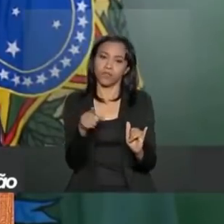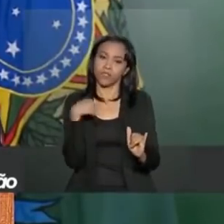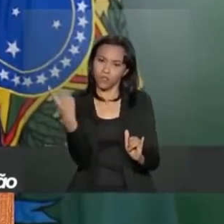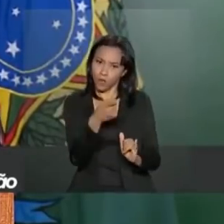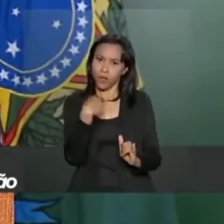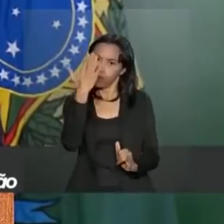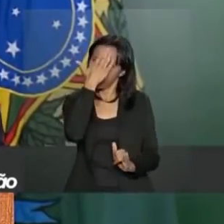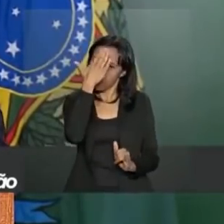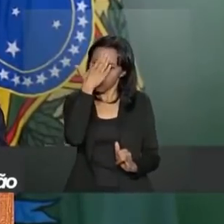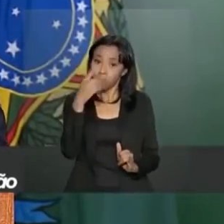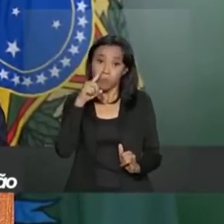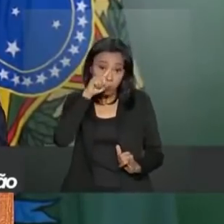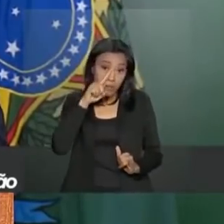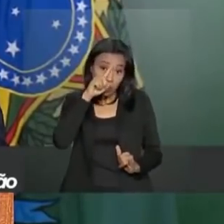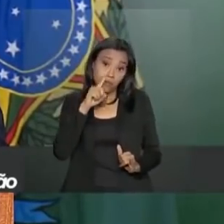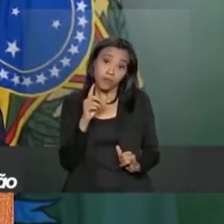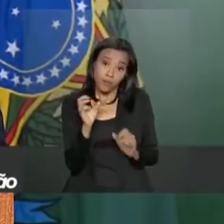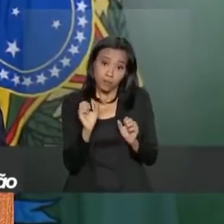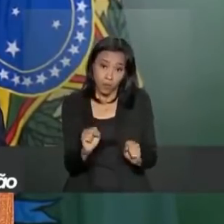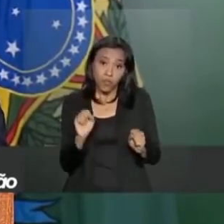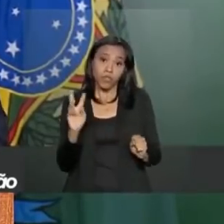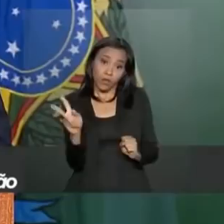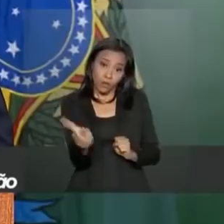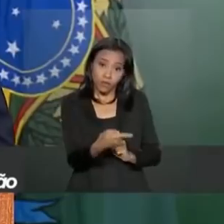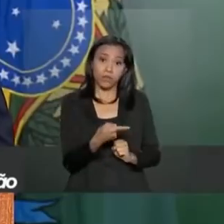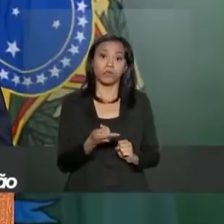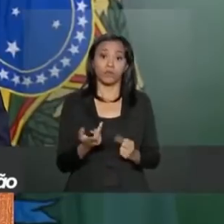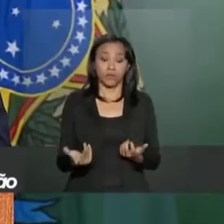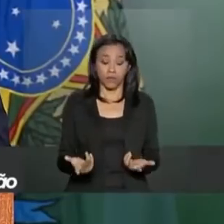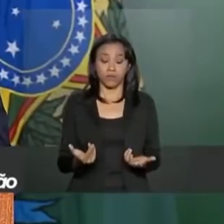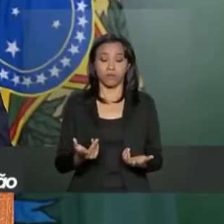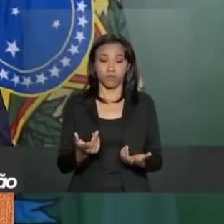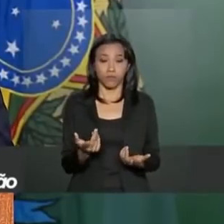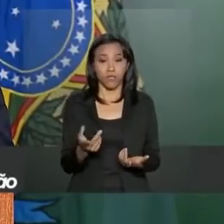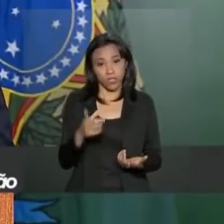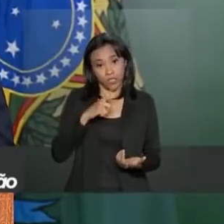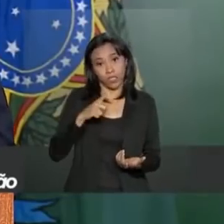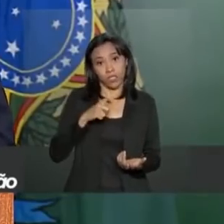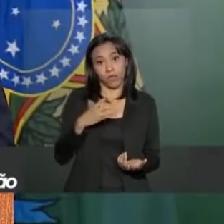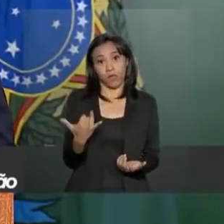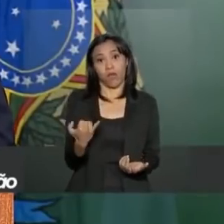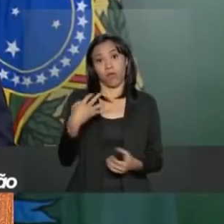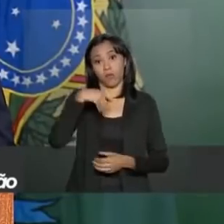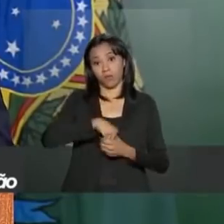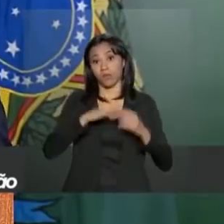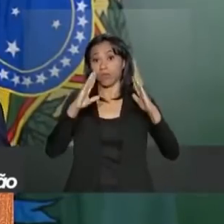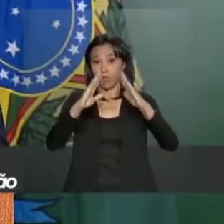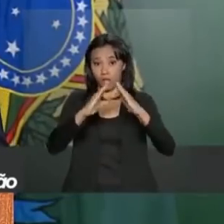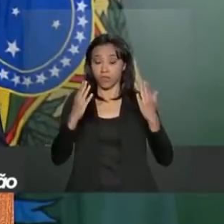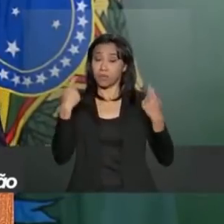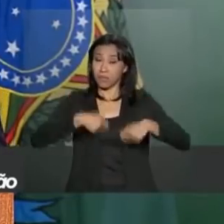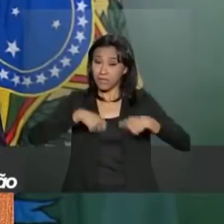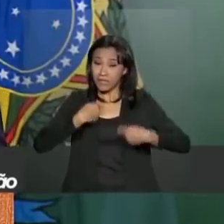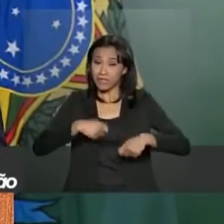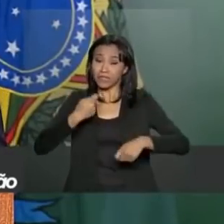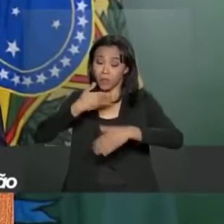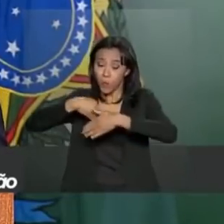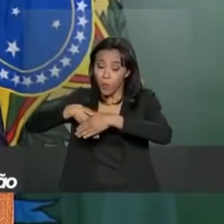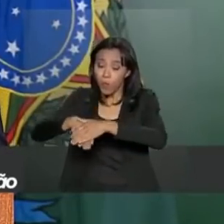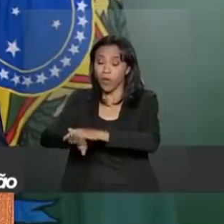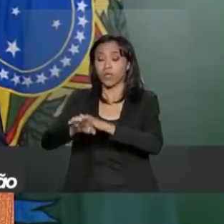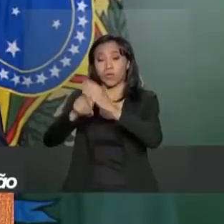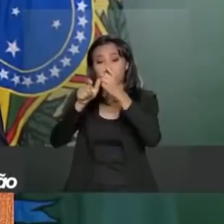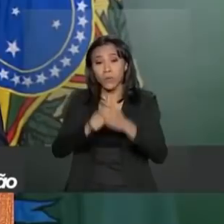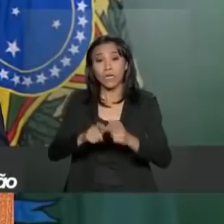sabemos do risco que existe que existe na possibilidade em se ter uma ama de fogo em casa que não seja guardada em local seguro em